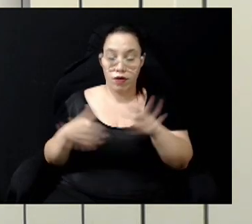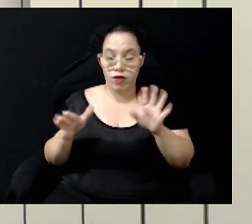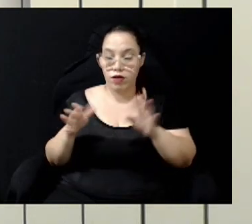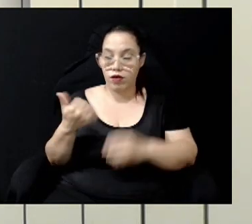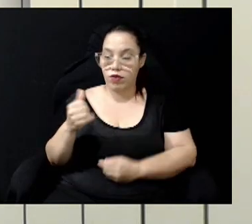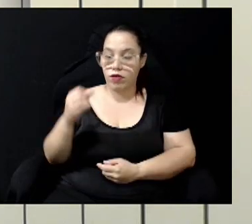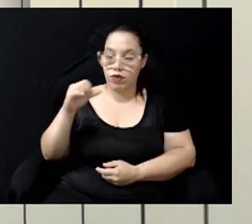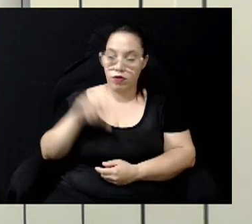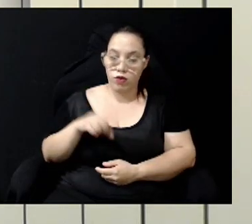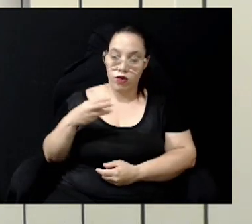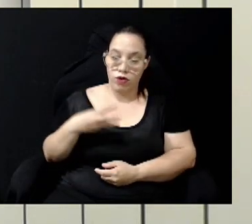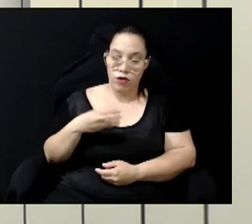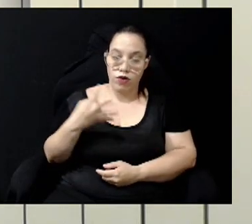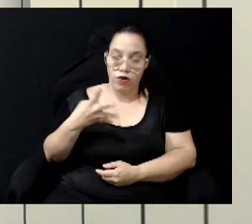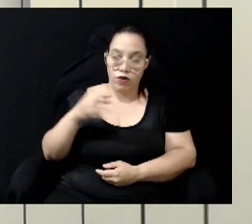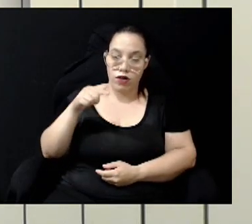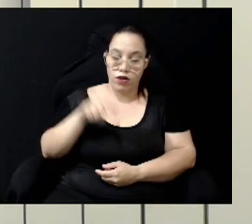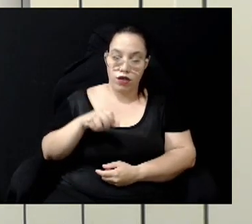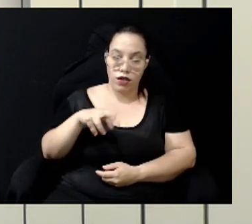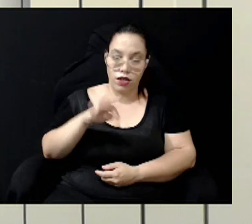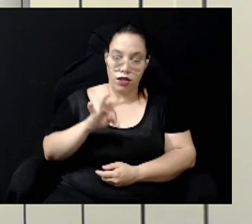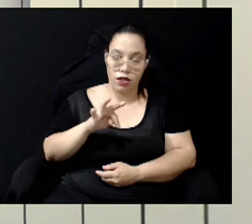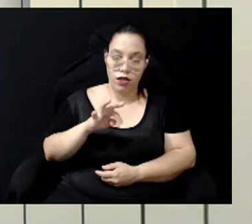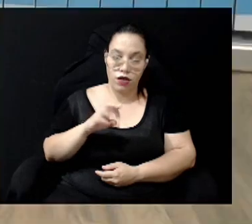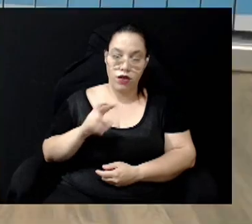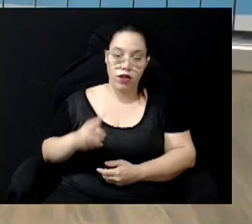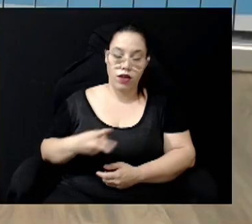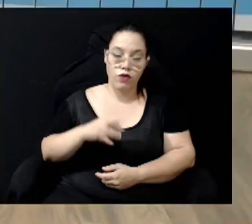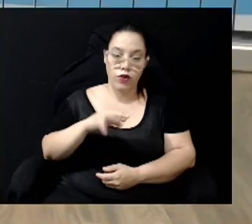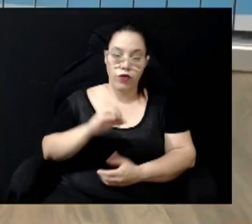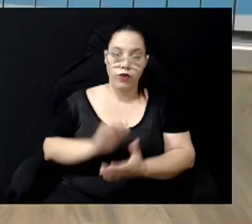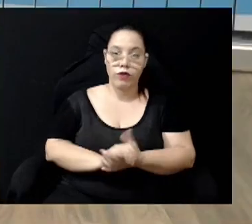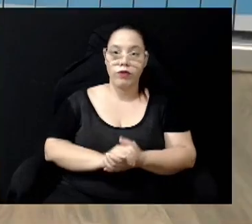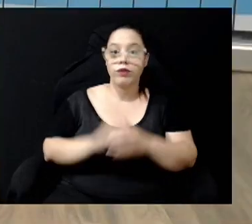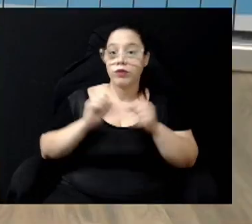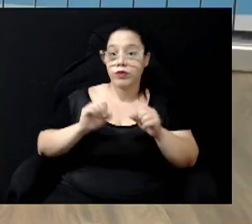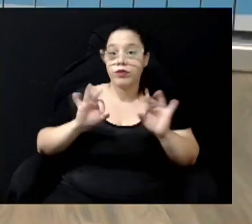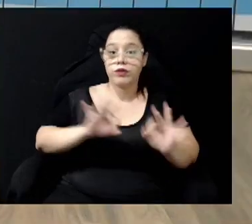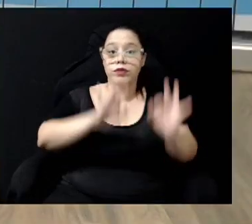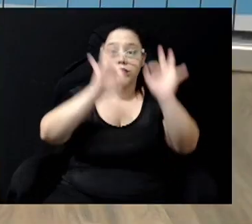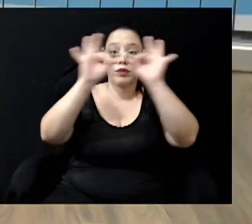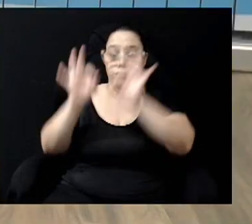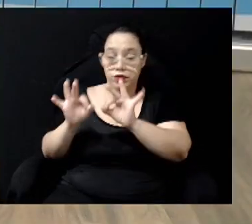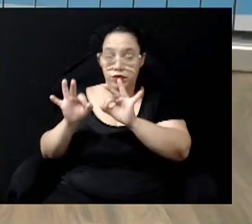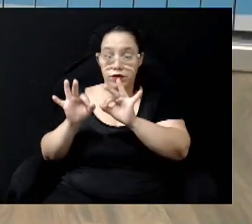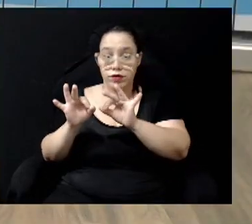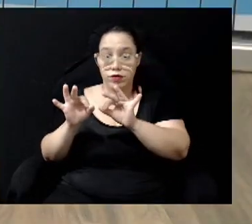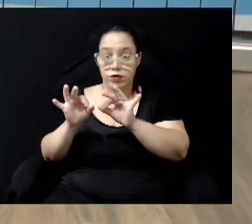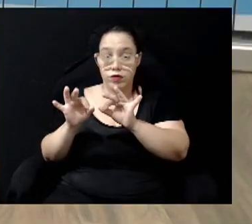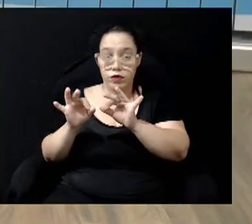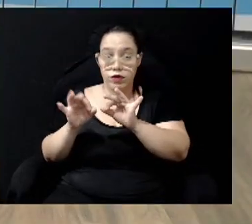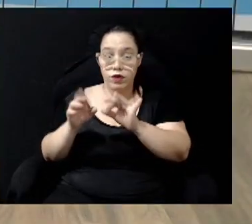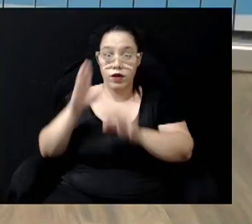canal 4 da NET e 9 da Vivo Fibra. Você também pode acompanhar a transmissão direto do site